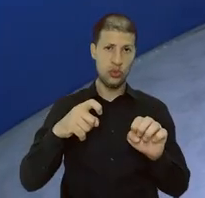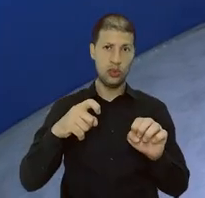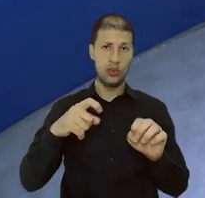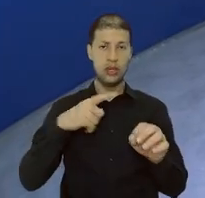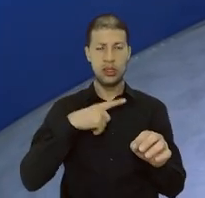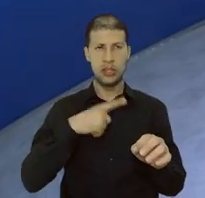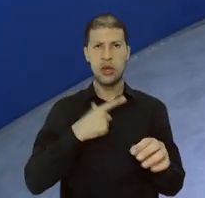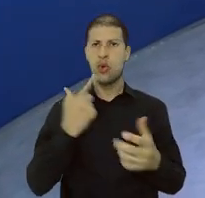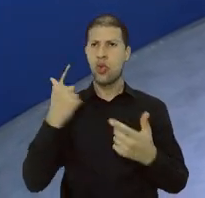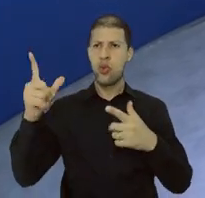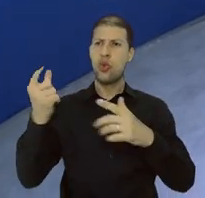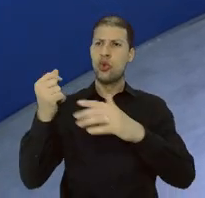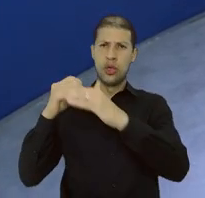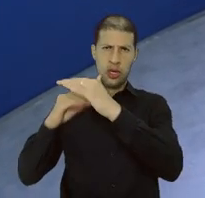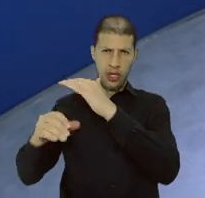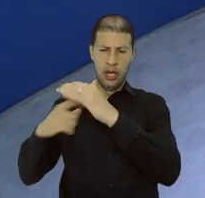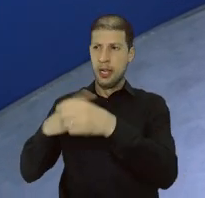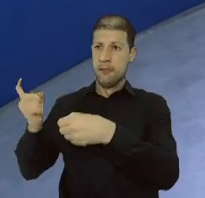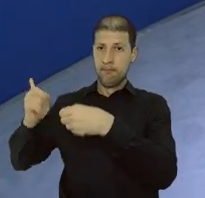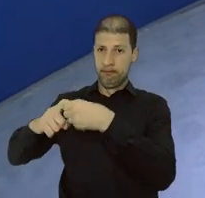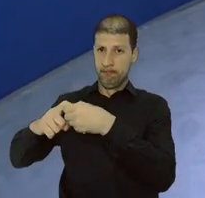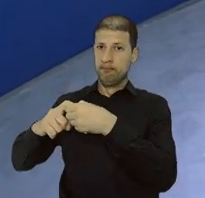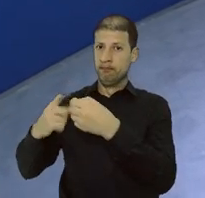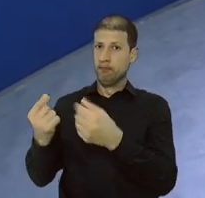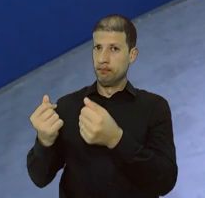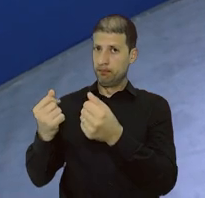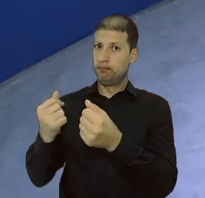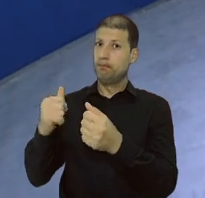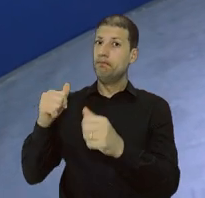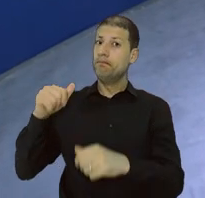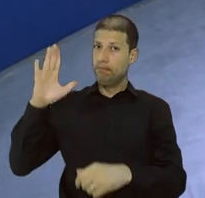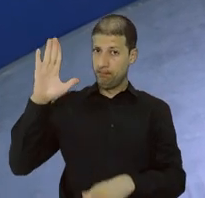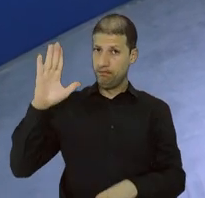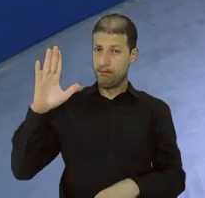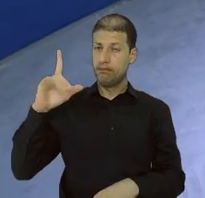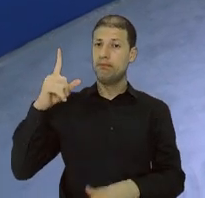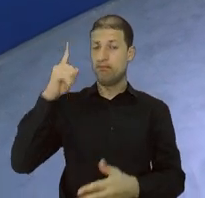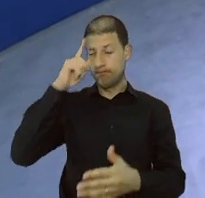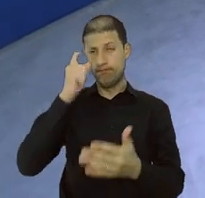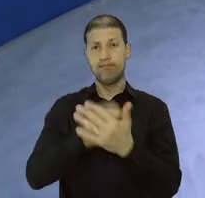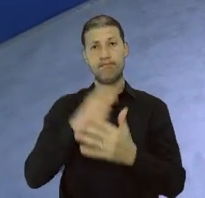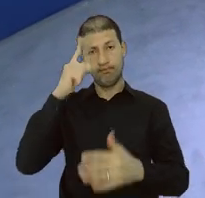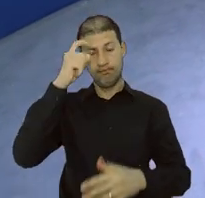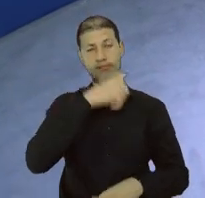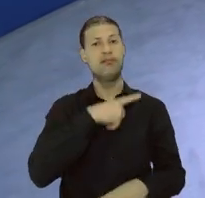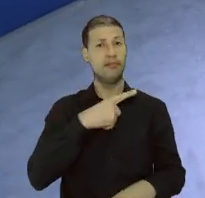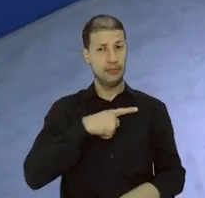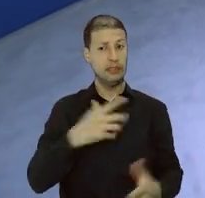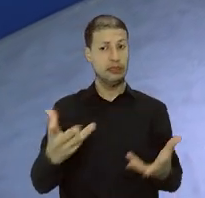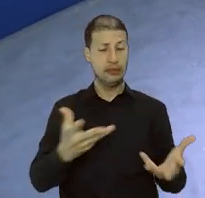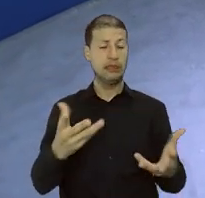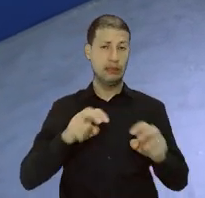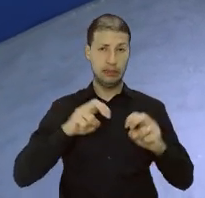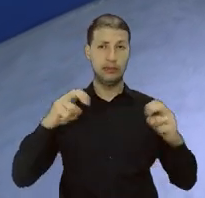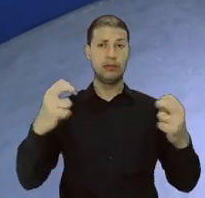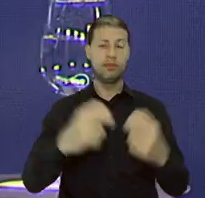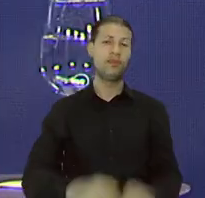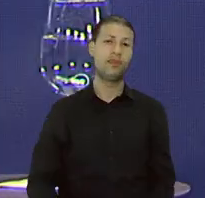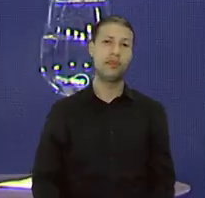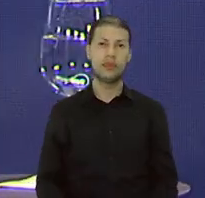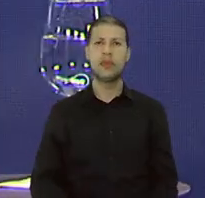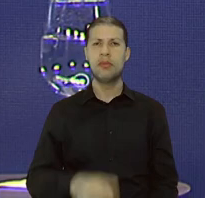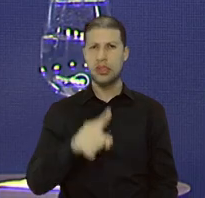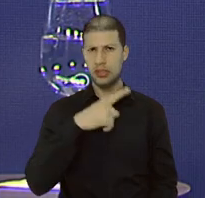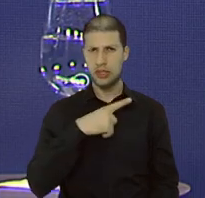Fundos que estão coragem em valores mais alto é uma decisão muito difícil que já era a atenção no conselho Então mas isso quer te perguntar desses 20